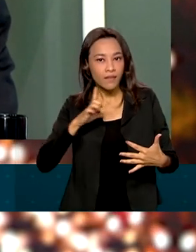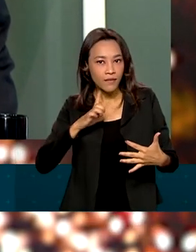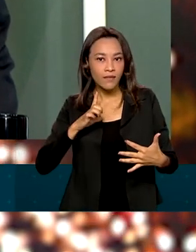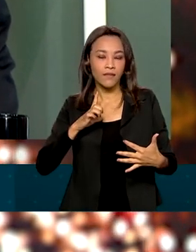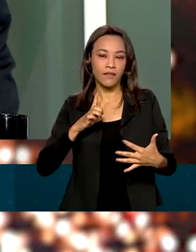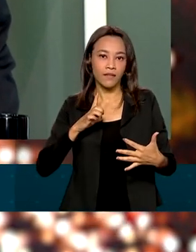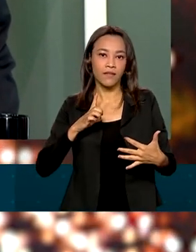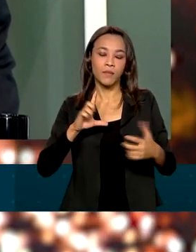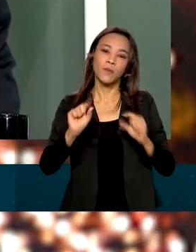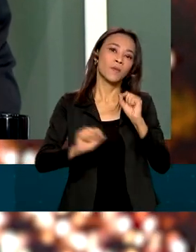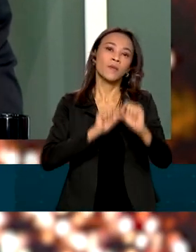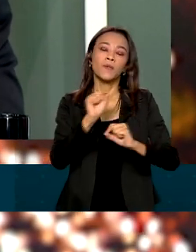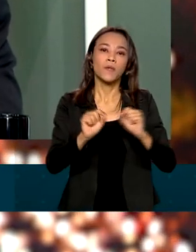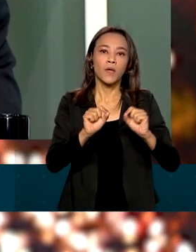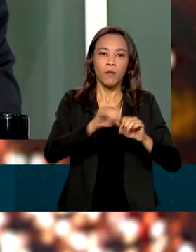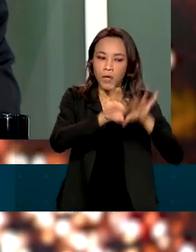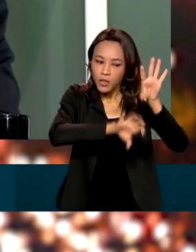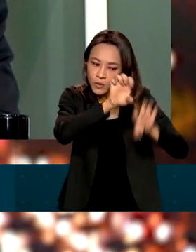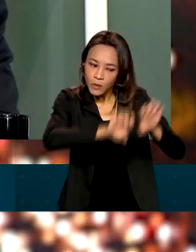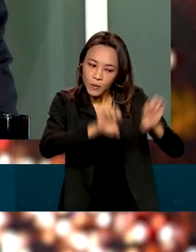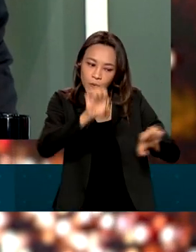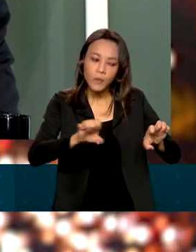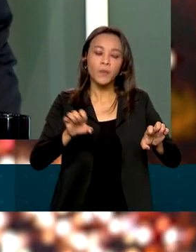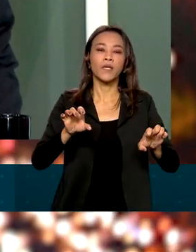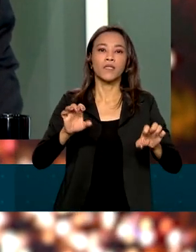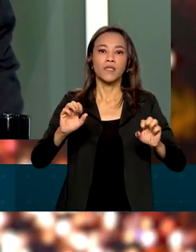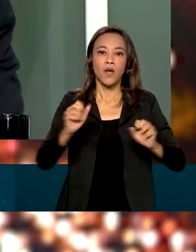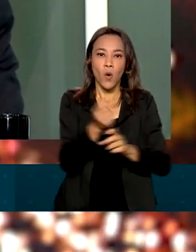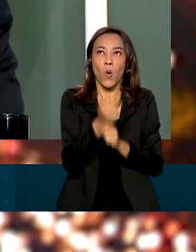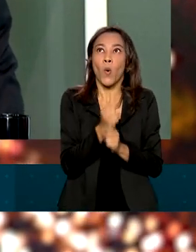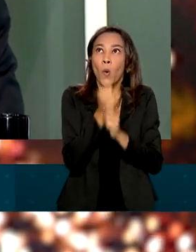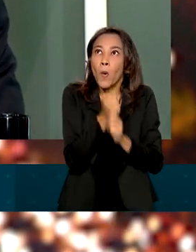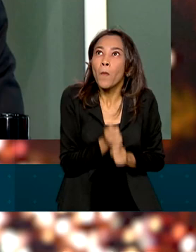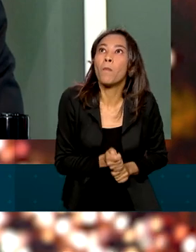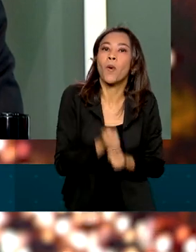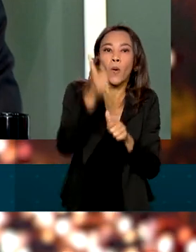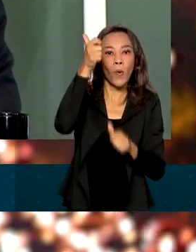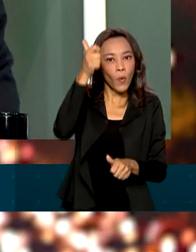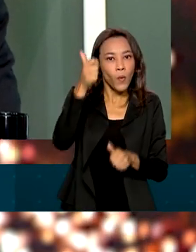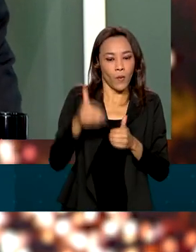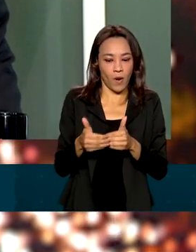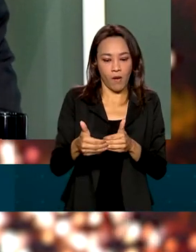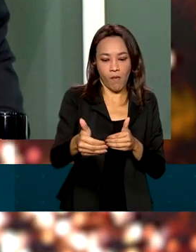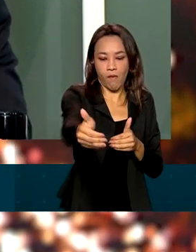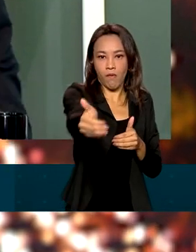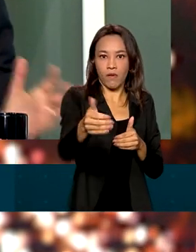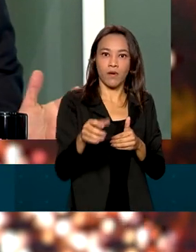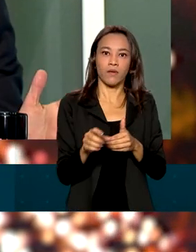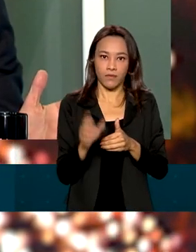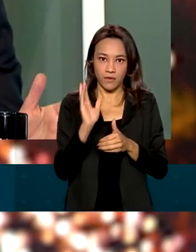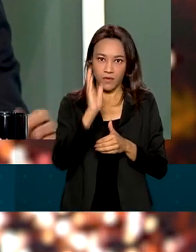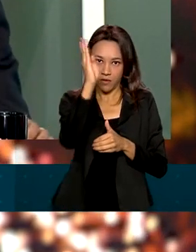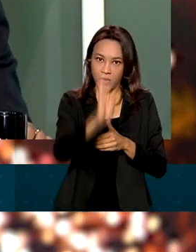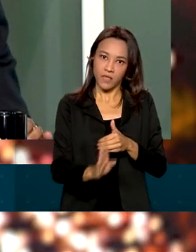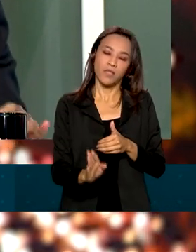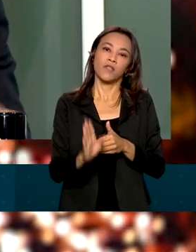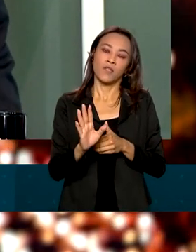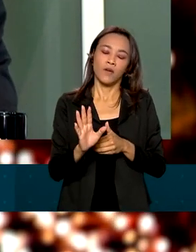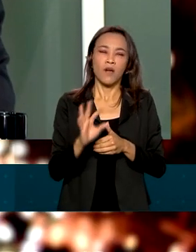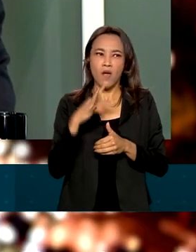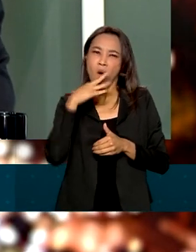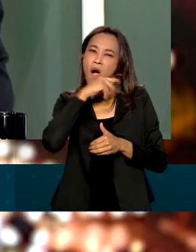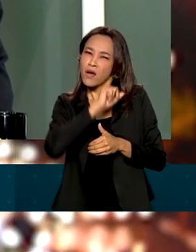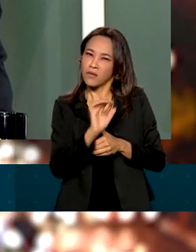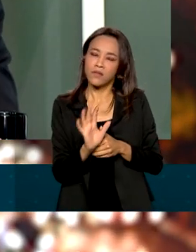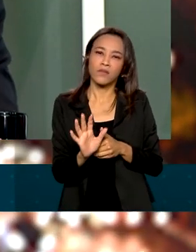depois de Setembro com os réveillons tendo marcado já com os eventos de final do ano em no Brasil todo